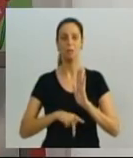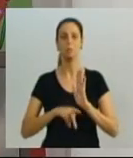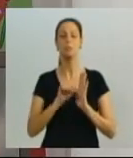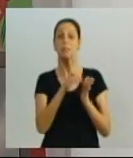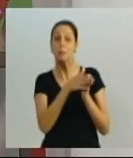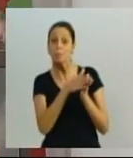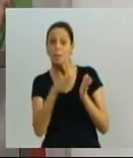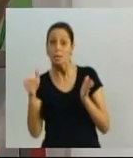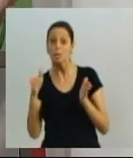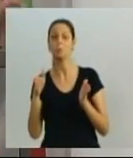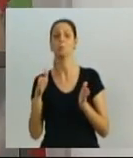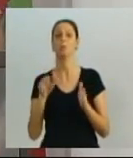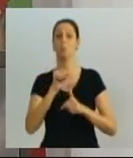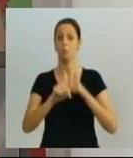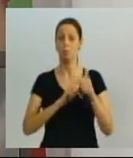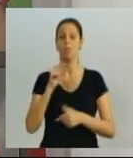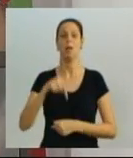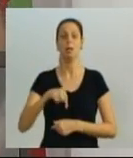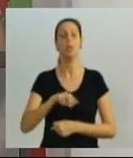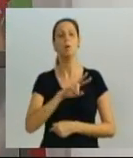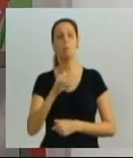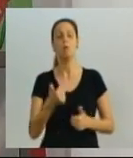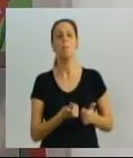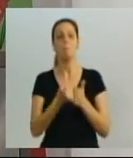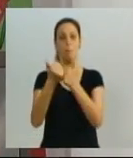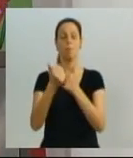que eu estiver aqui, com certeza vou dar apoio.